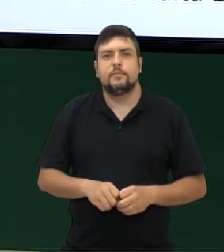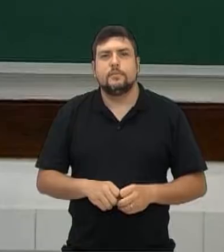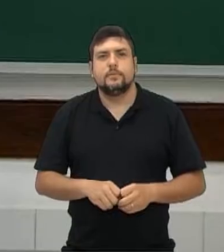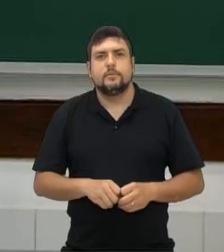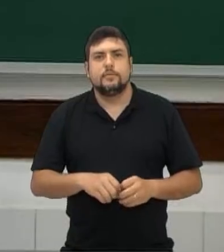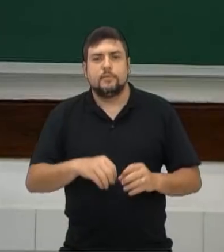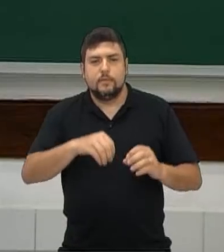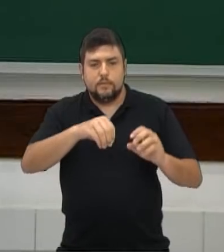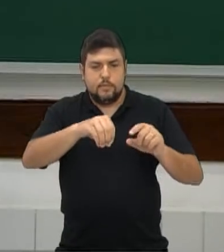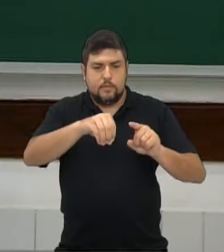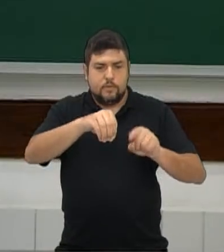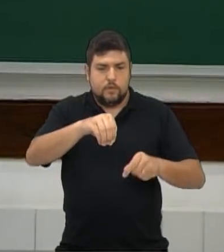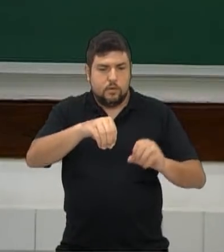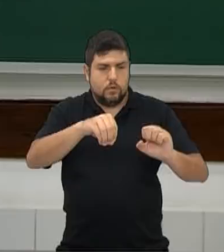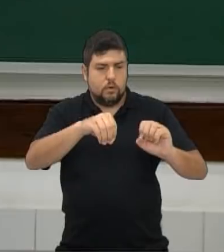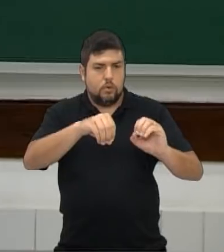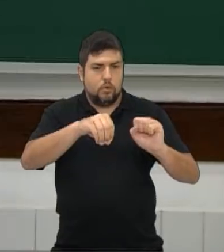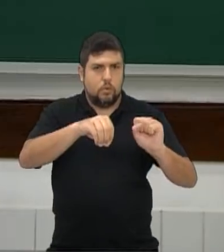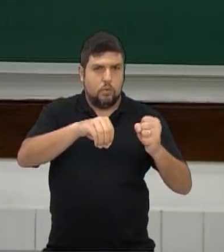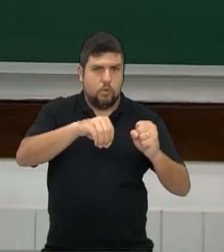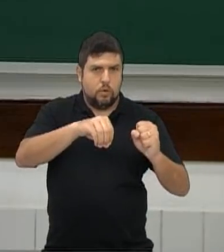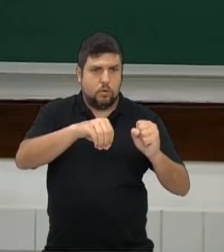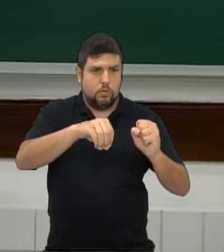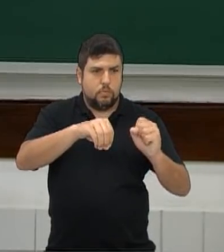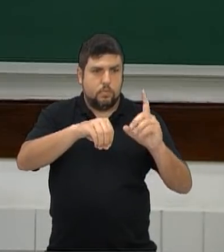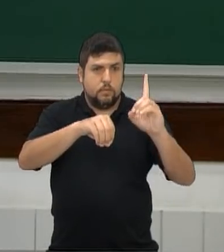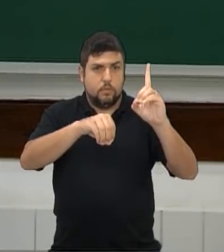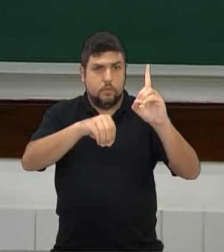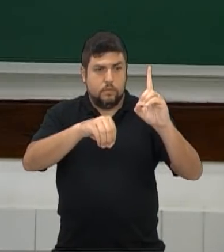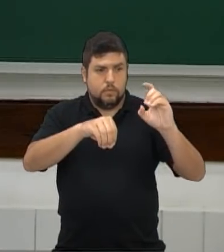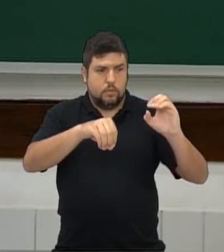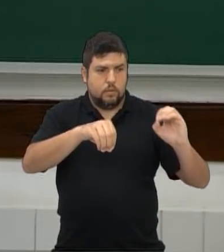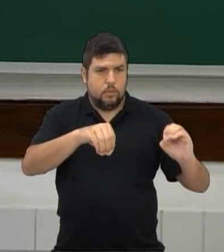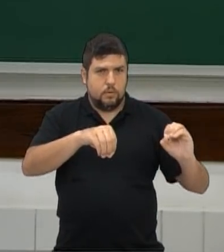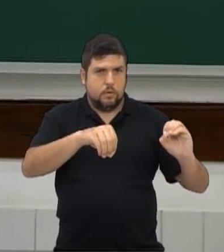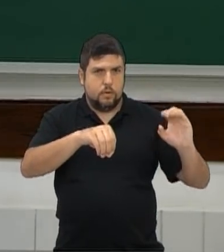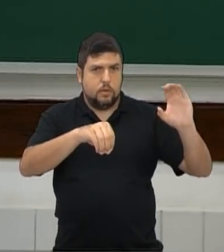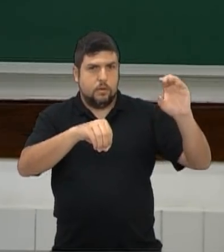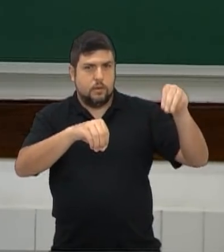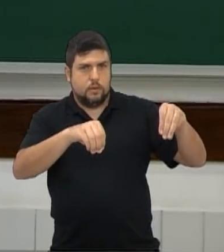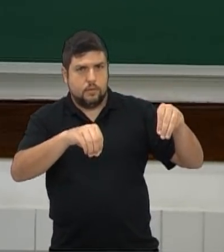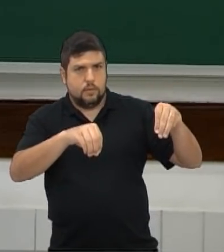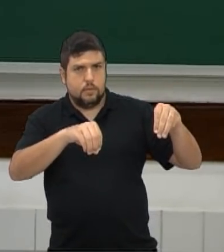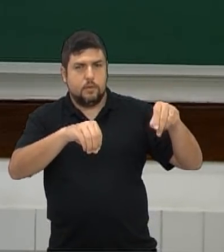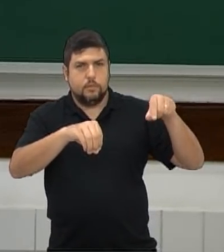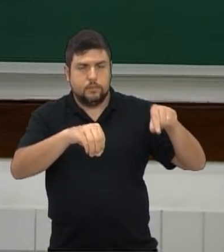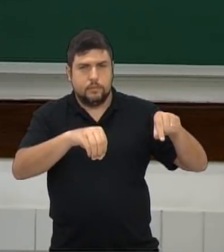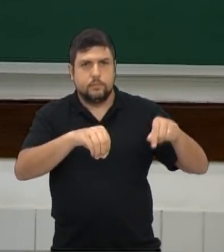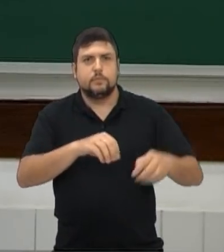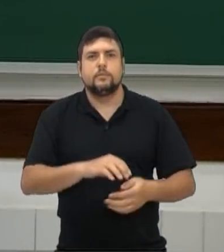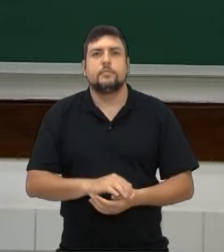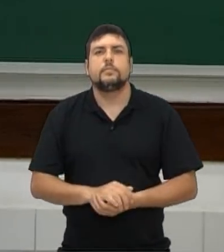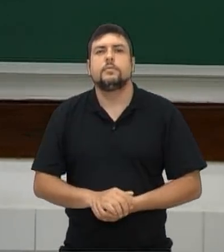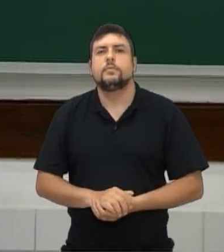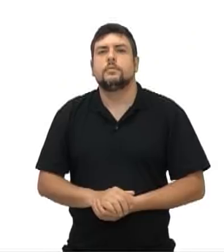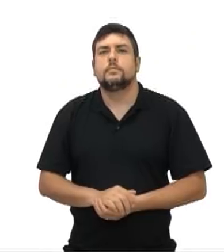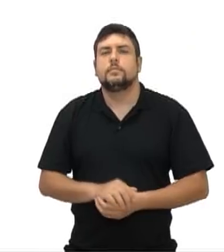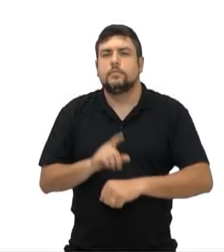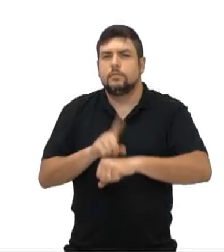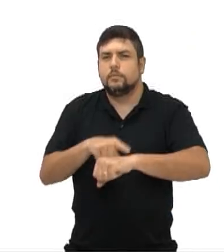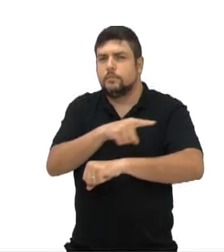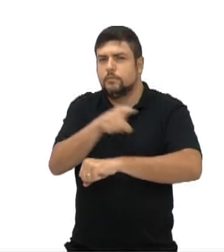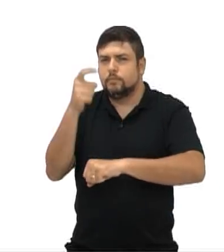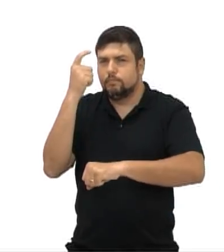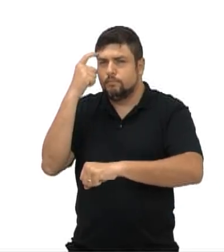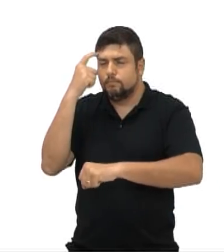essa equivalência? Certo? Vamos lá. Continuando aqui, então. Mais um probleminha para vocês. Tempo para